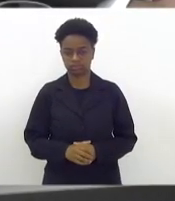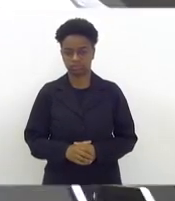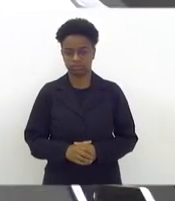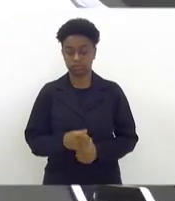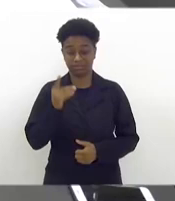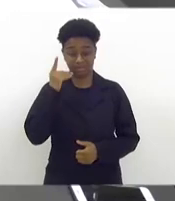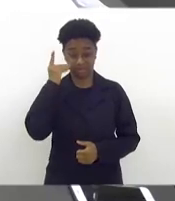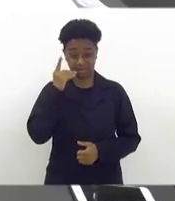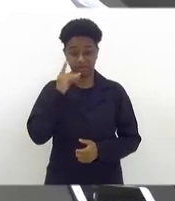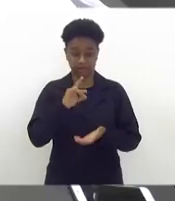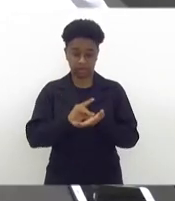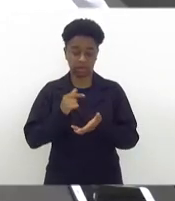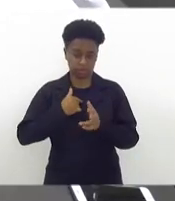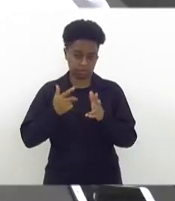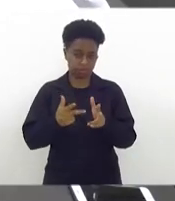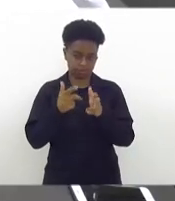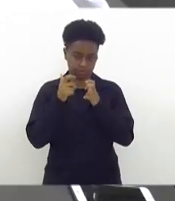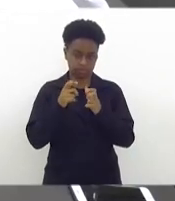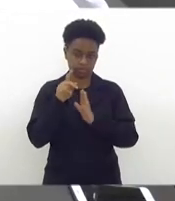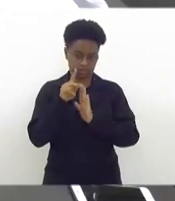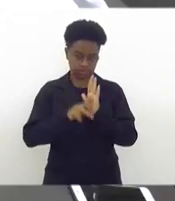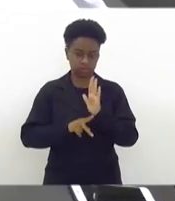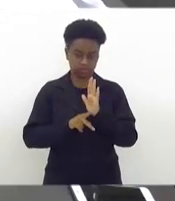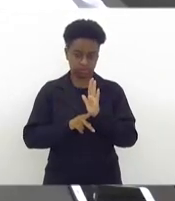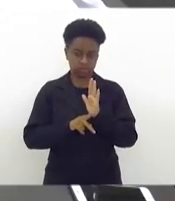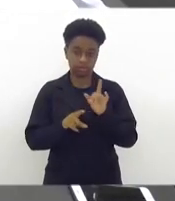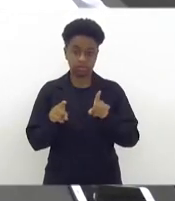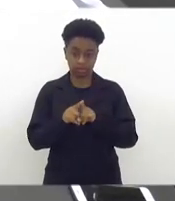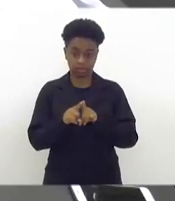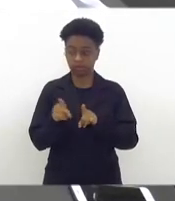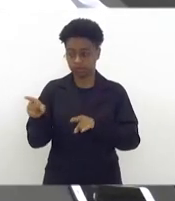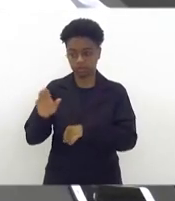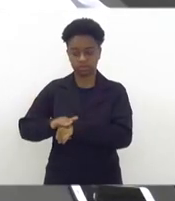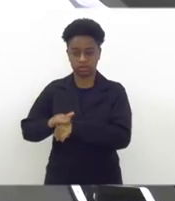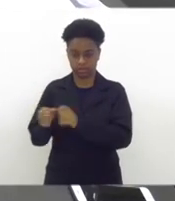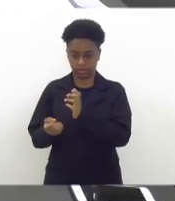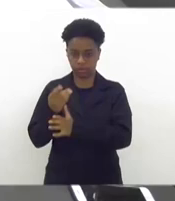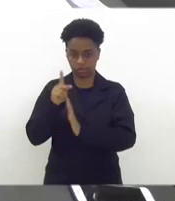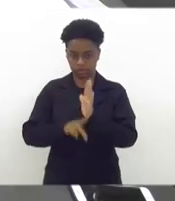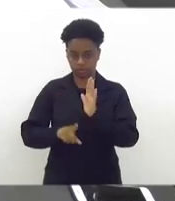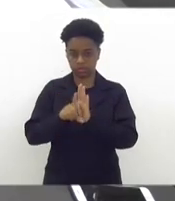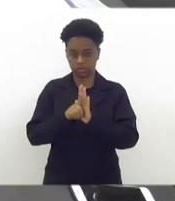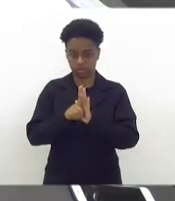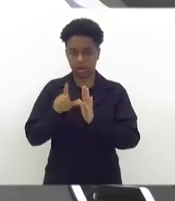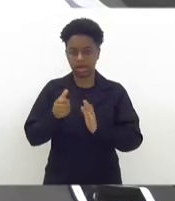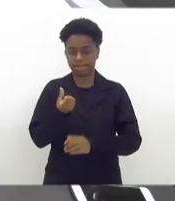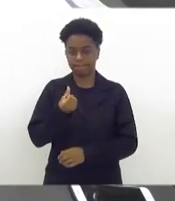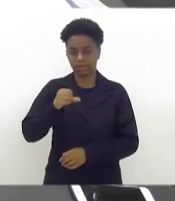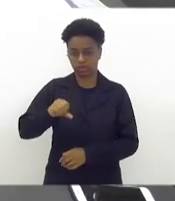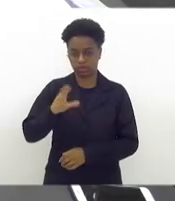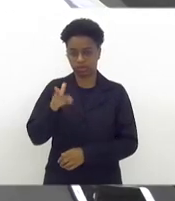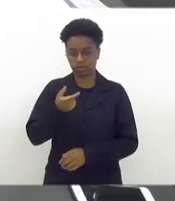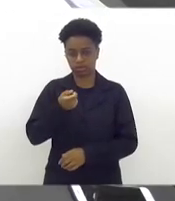Deputado Mink, eu de fato vi esse projeto, assim como há um PL de Vossa Excelência também, que é o PL 69